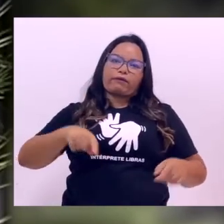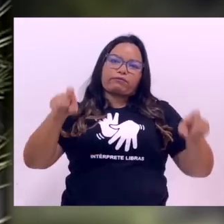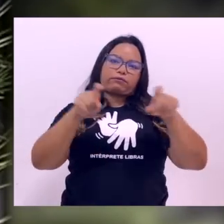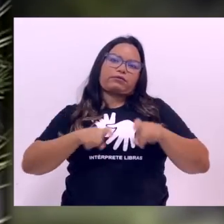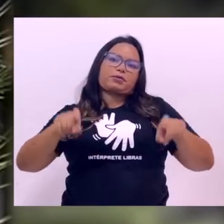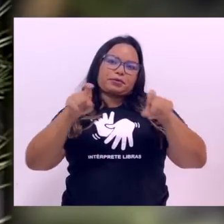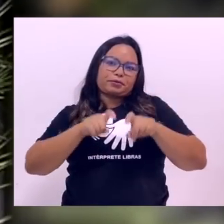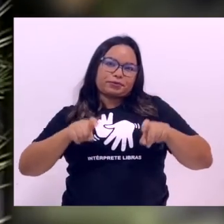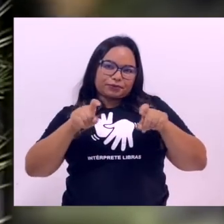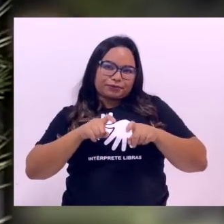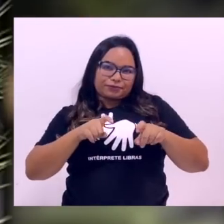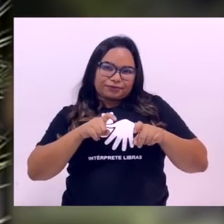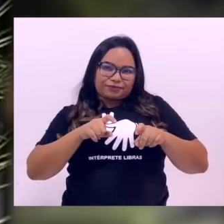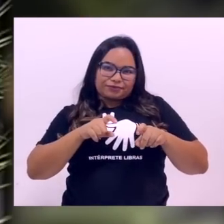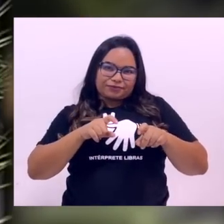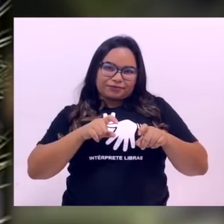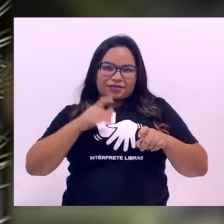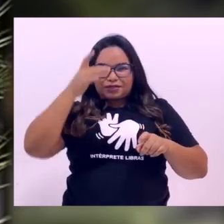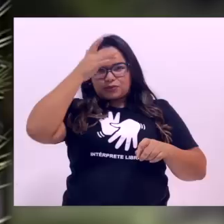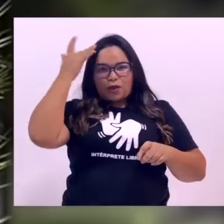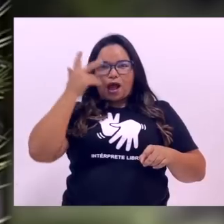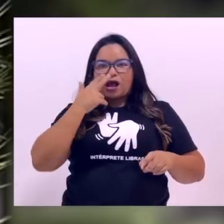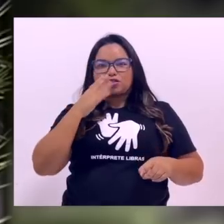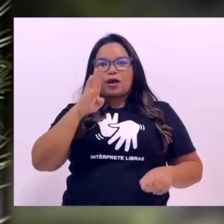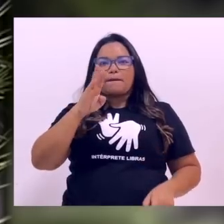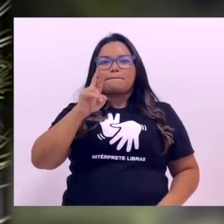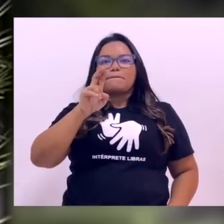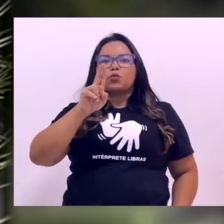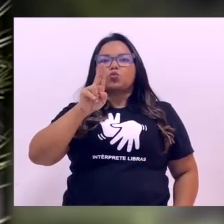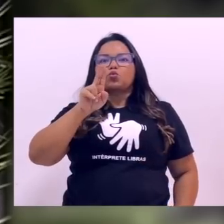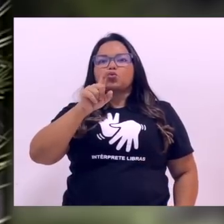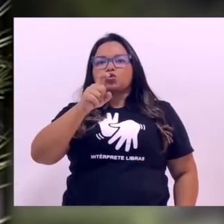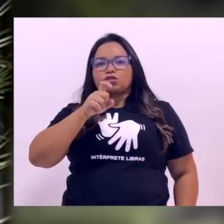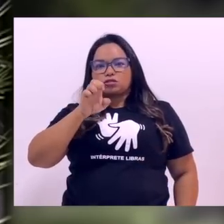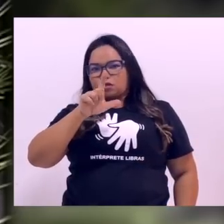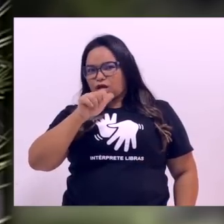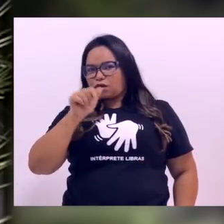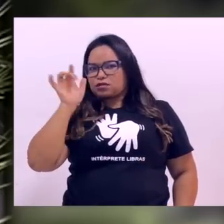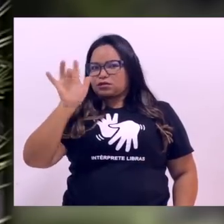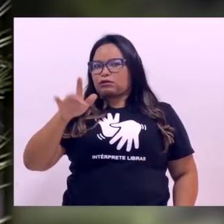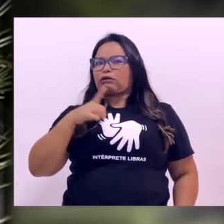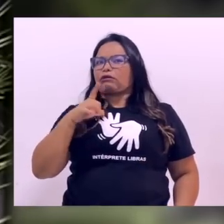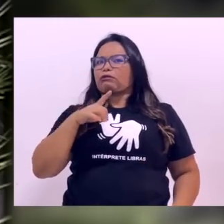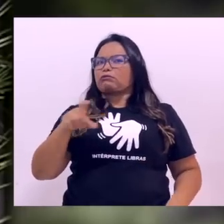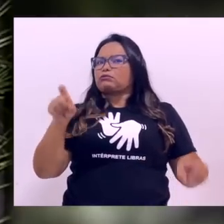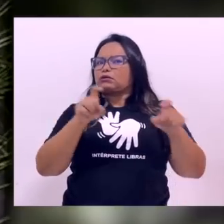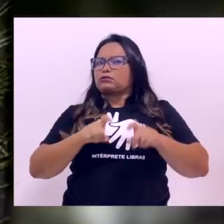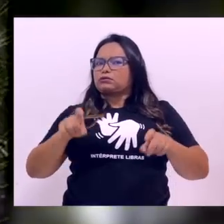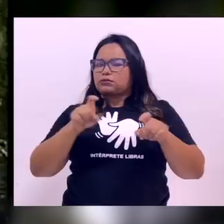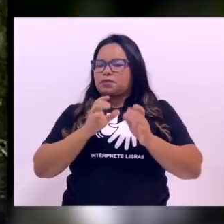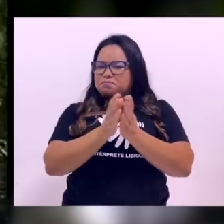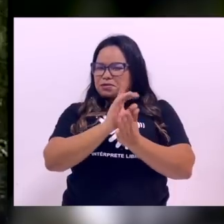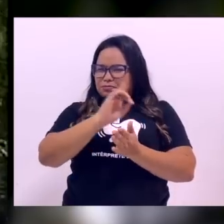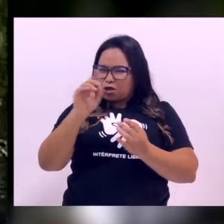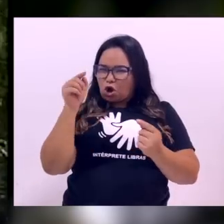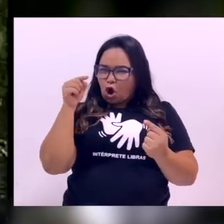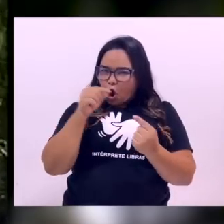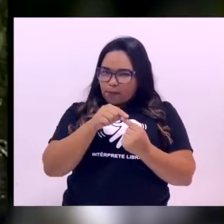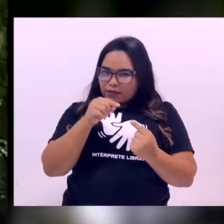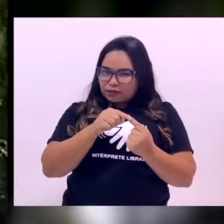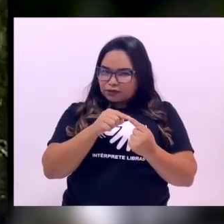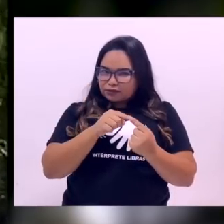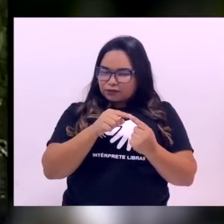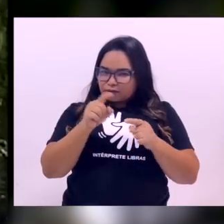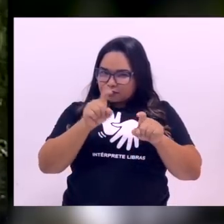a besta é um computador. Falam que há um computador em Bruxelas. Agora, será que a Bíblia diz que a